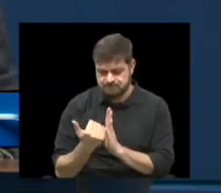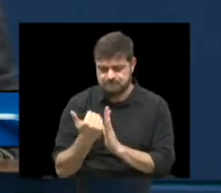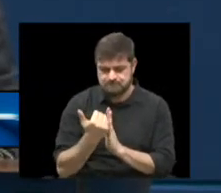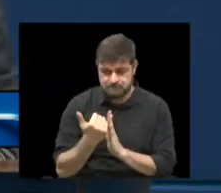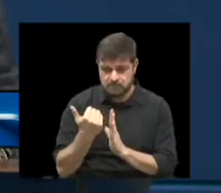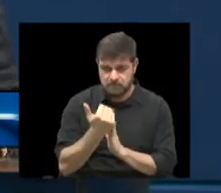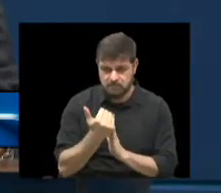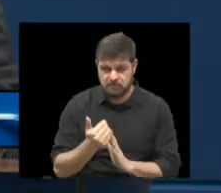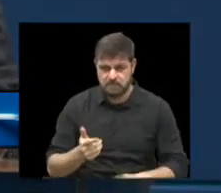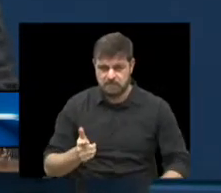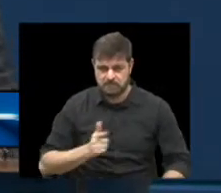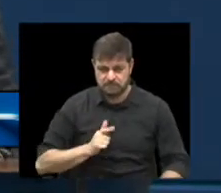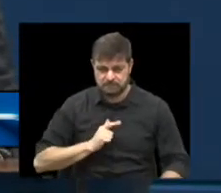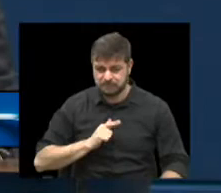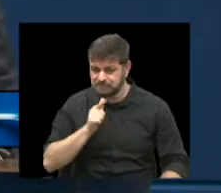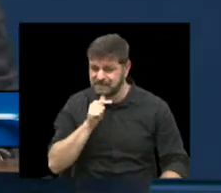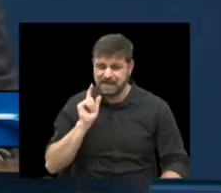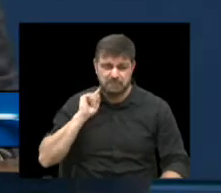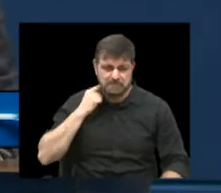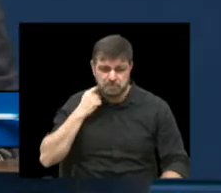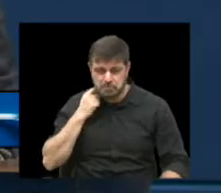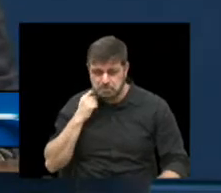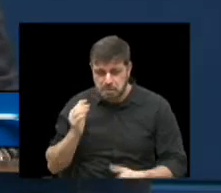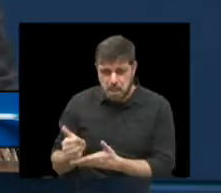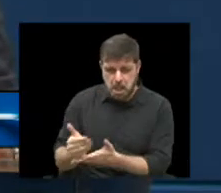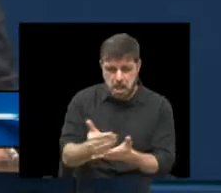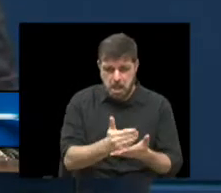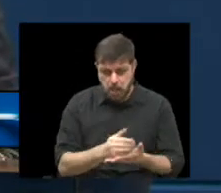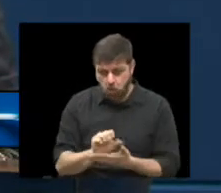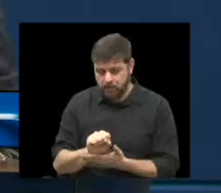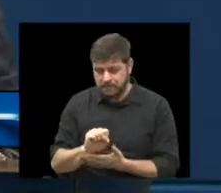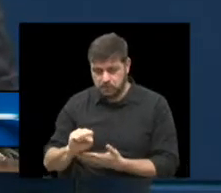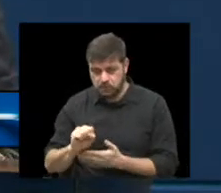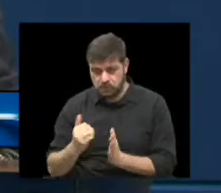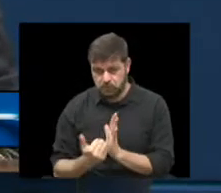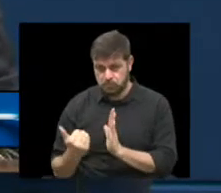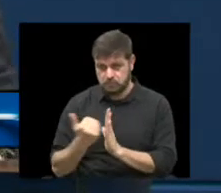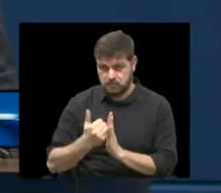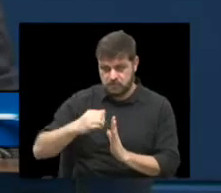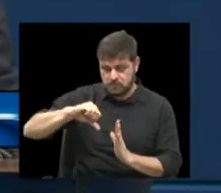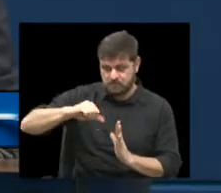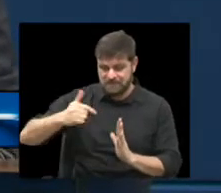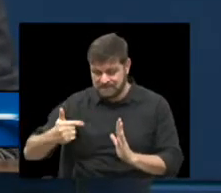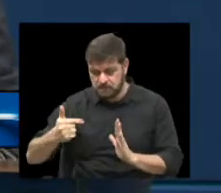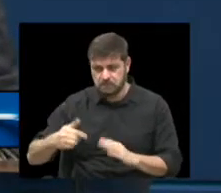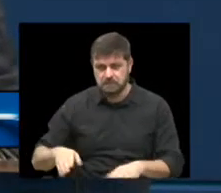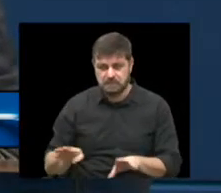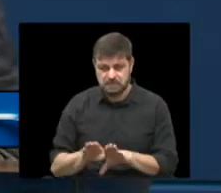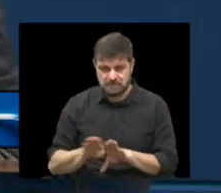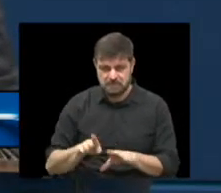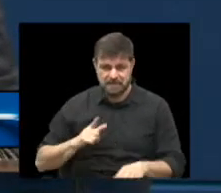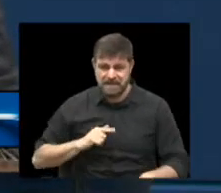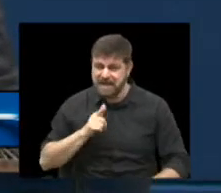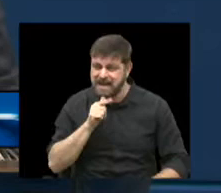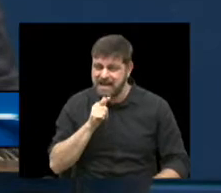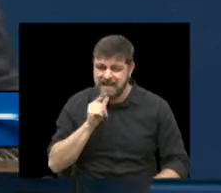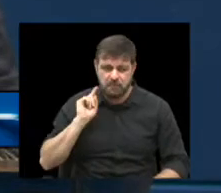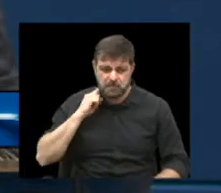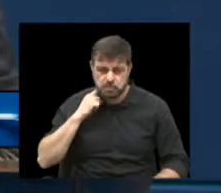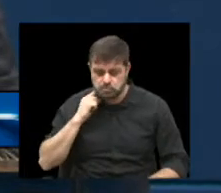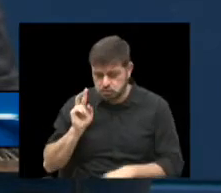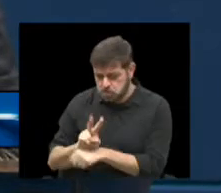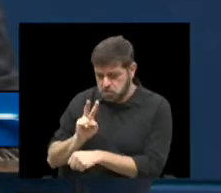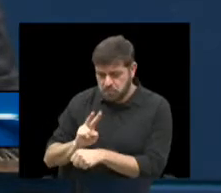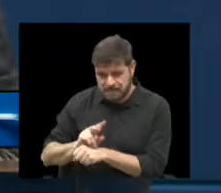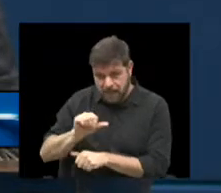99,56%. Coleta e afastamento de esgoto, de 88 para 92%, capacidade instalada de tratamento de esgoto, de 80